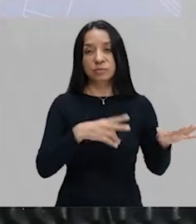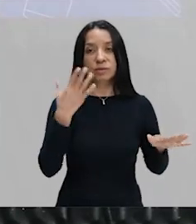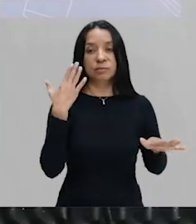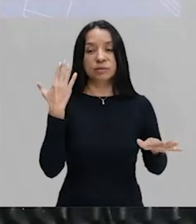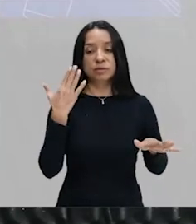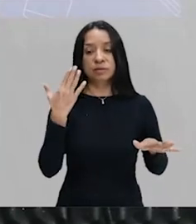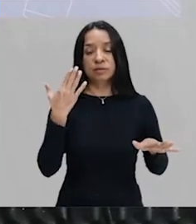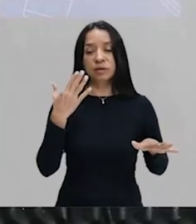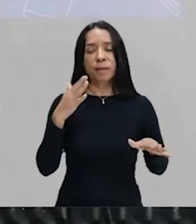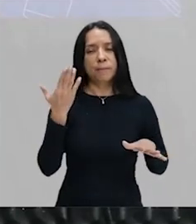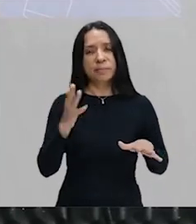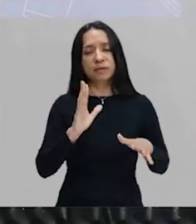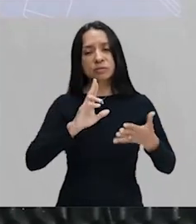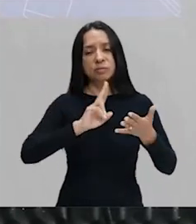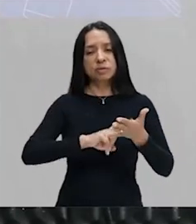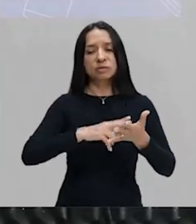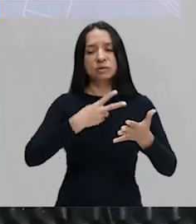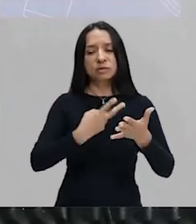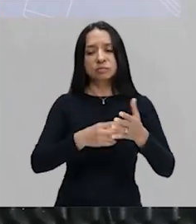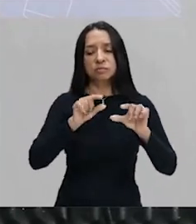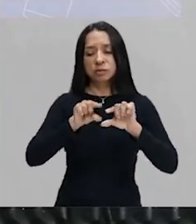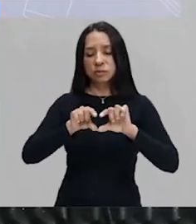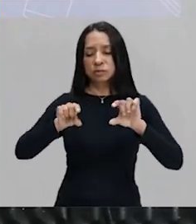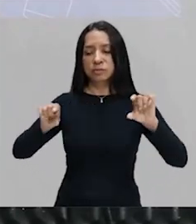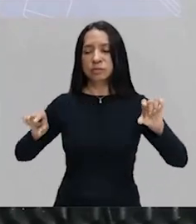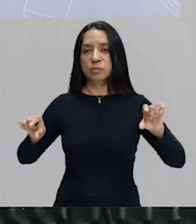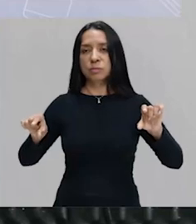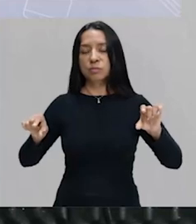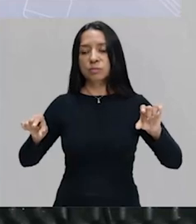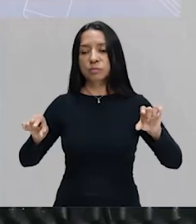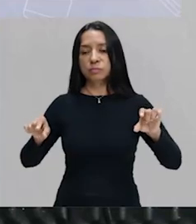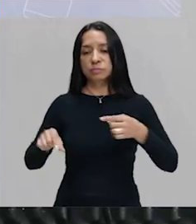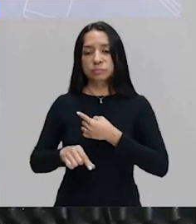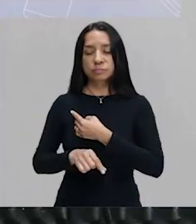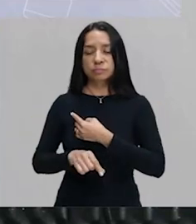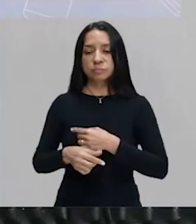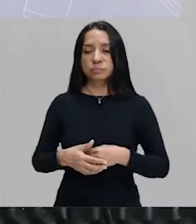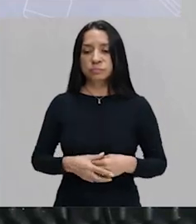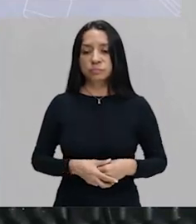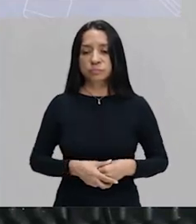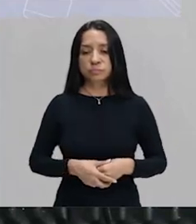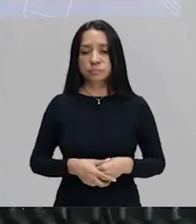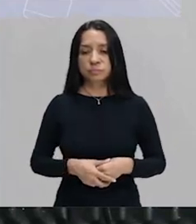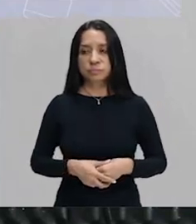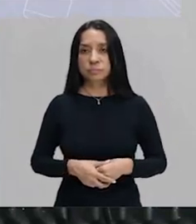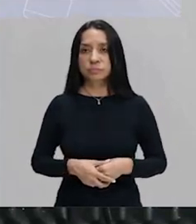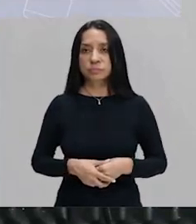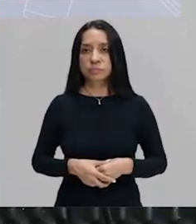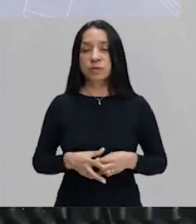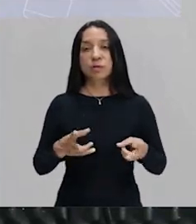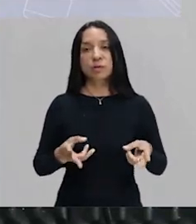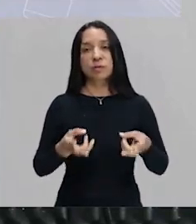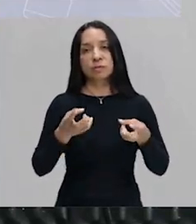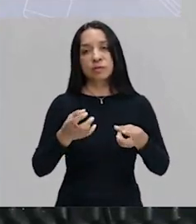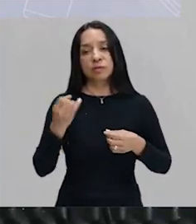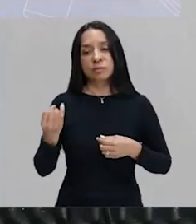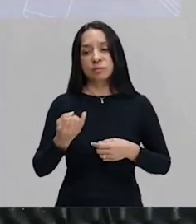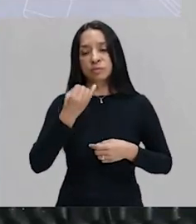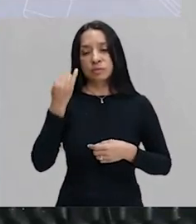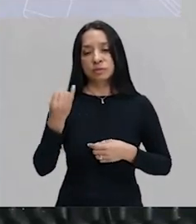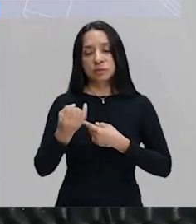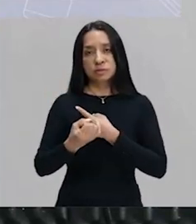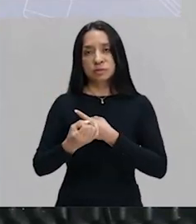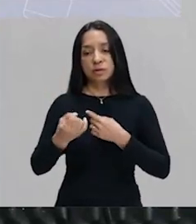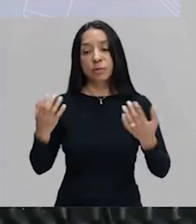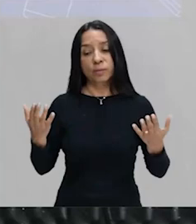ou menos essa a minha oração construída com o pretérito anterior, tá, gente? Uma observação: esse